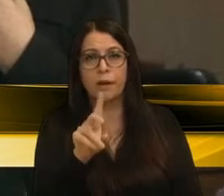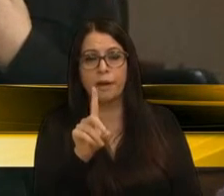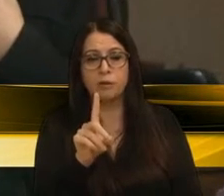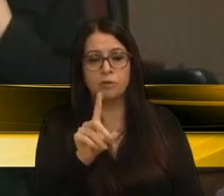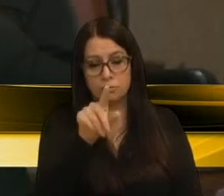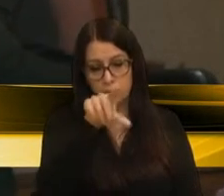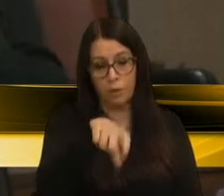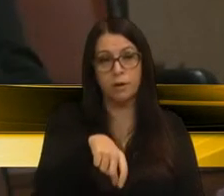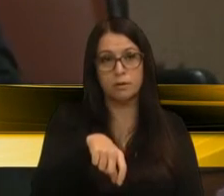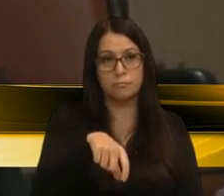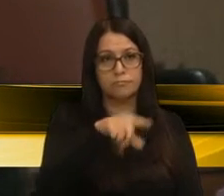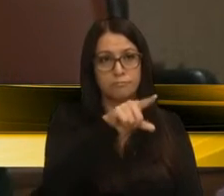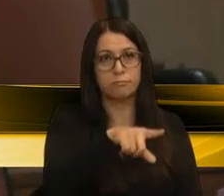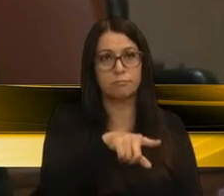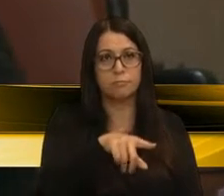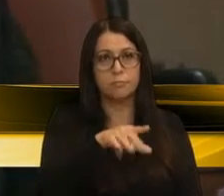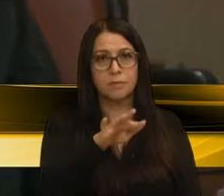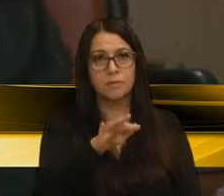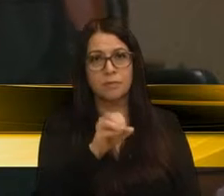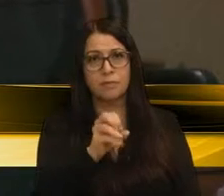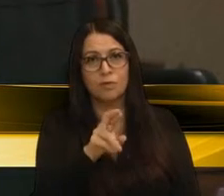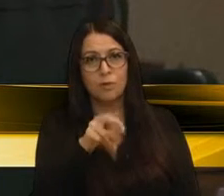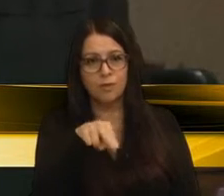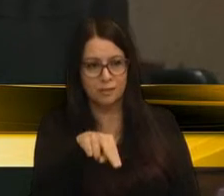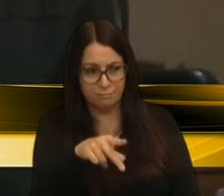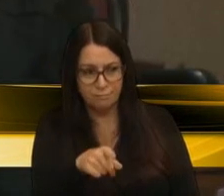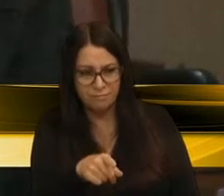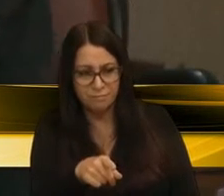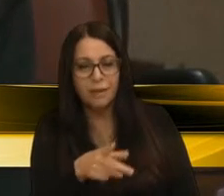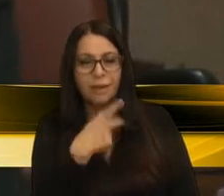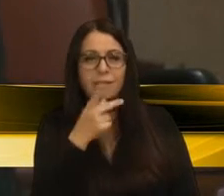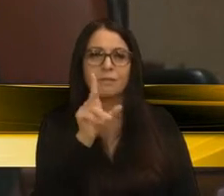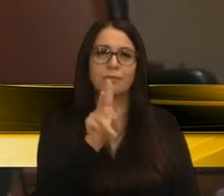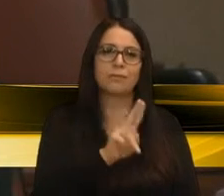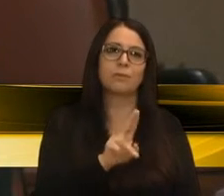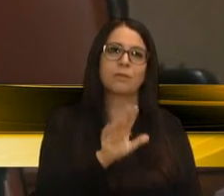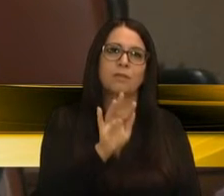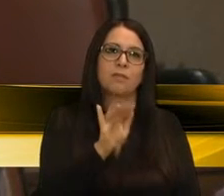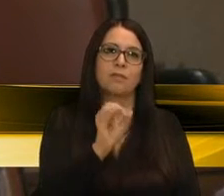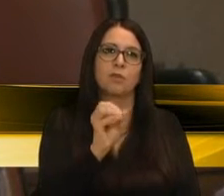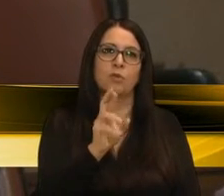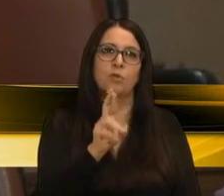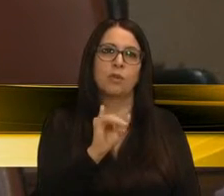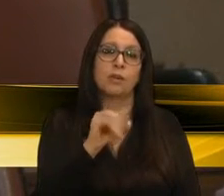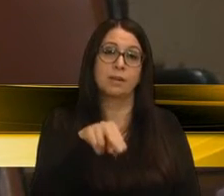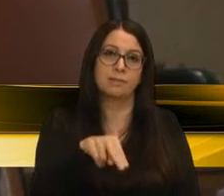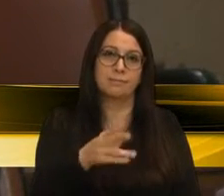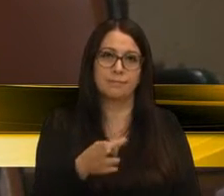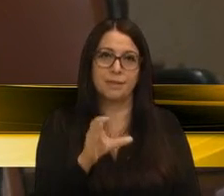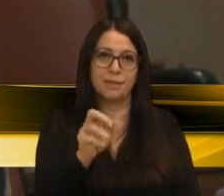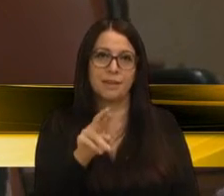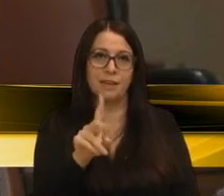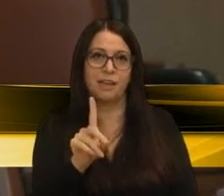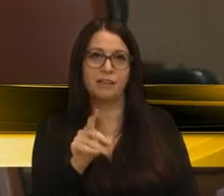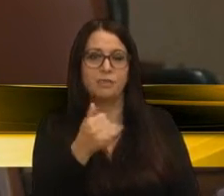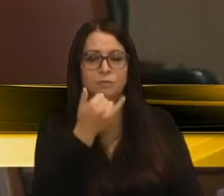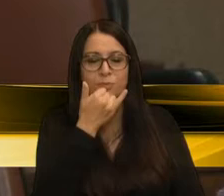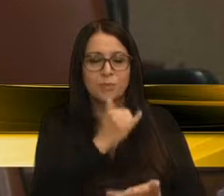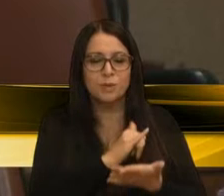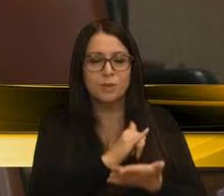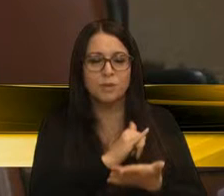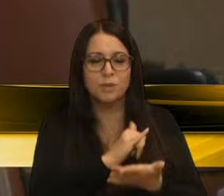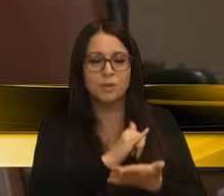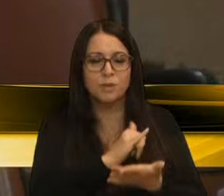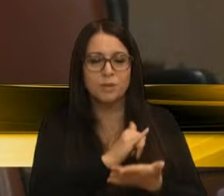teria Fiorim? Fiorim Card, né? Perdão.